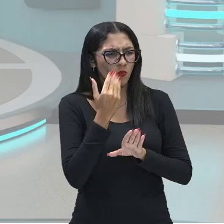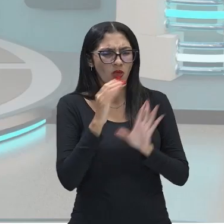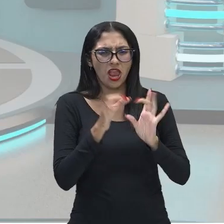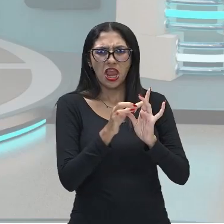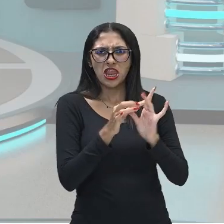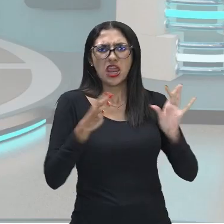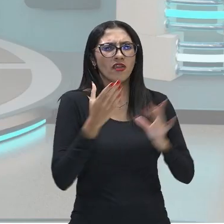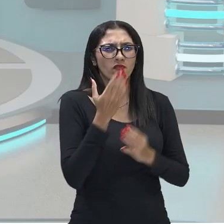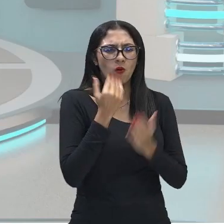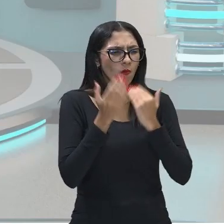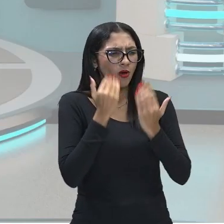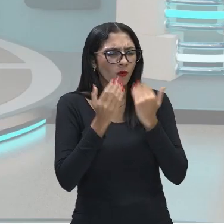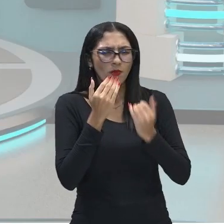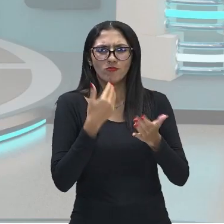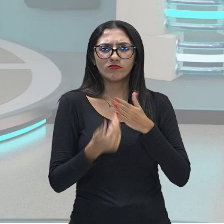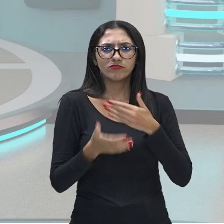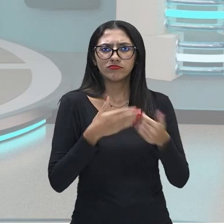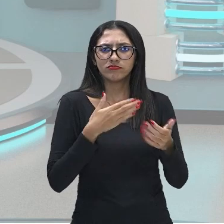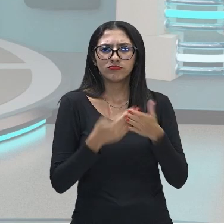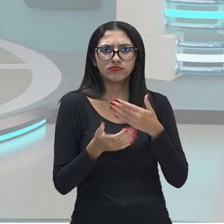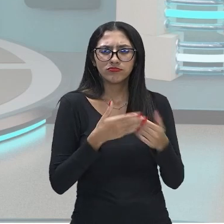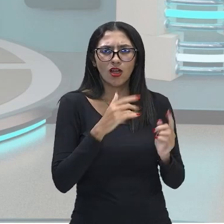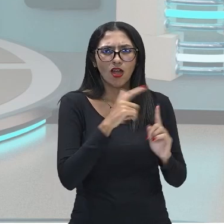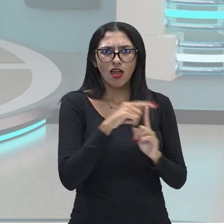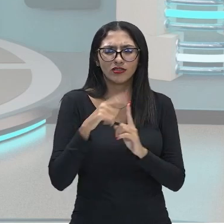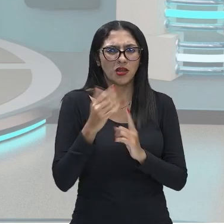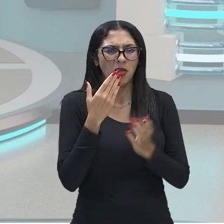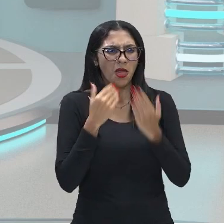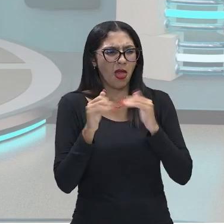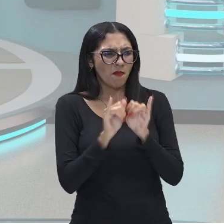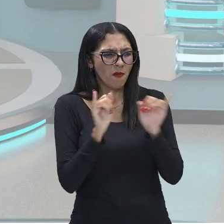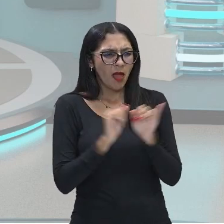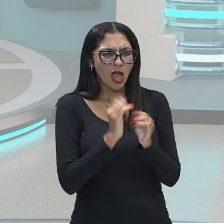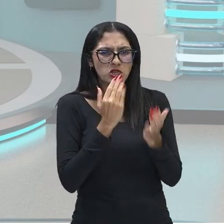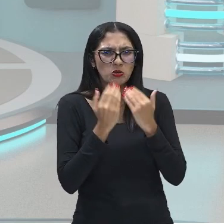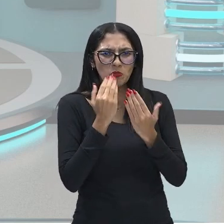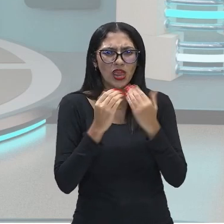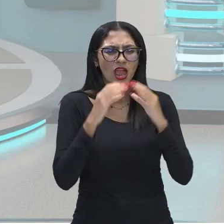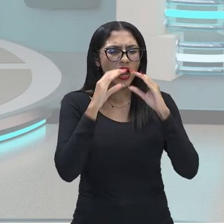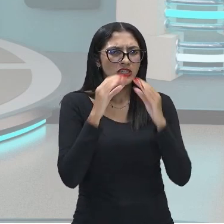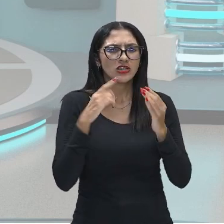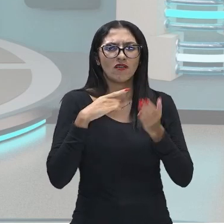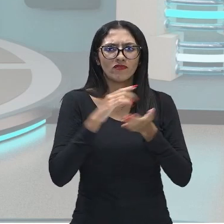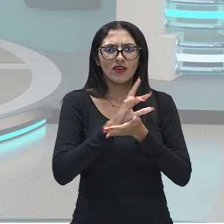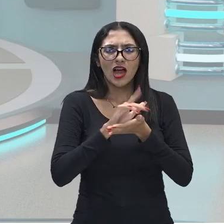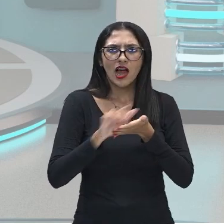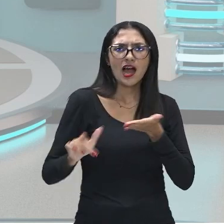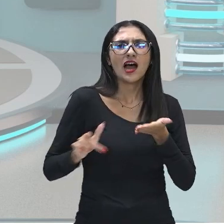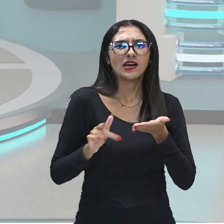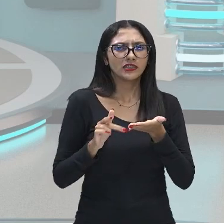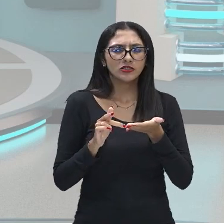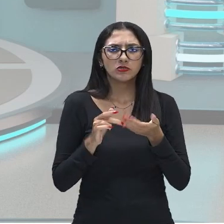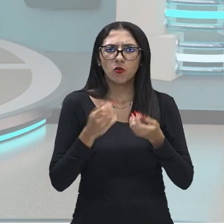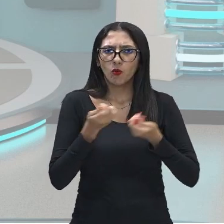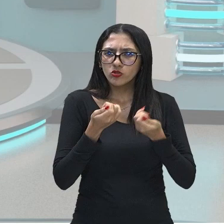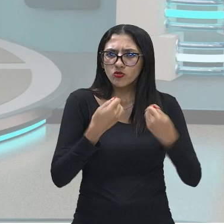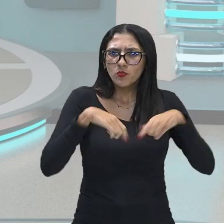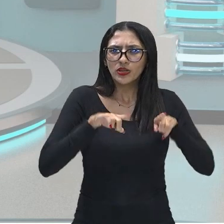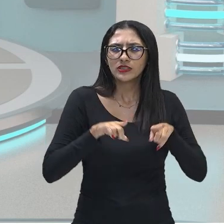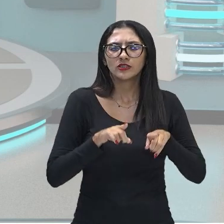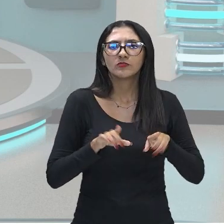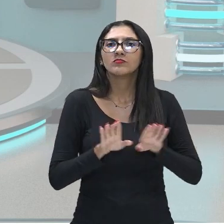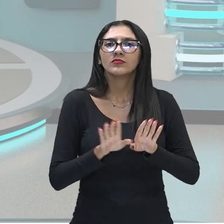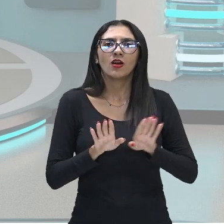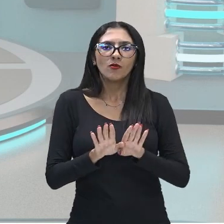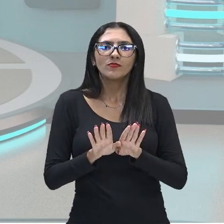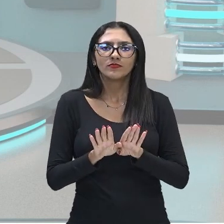poder comer qualquer eh porcaria Ah fazer ingestão desregulada de alimento senão Ah ainda